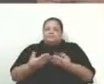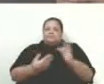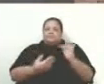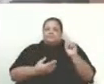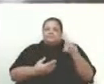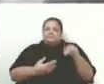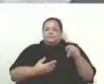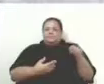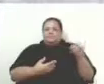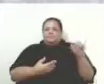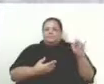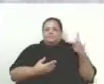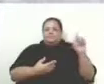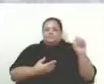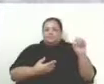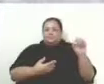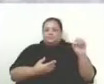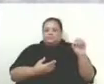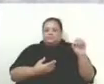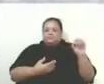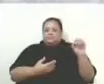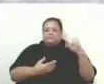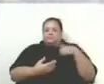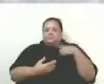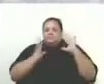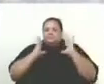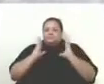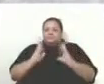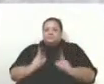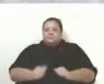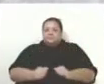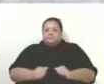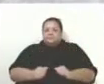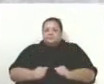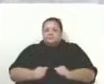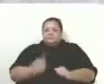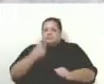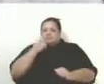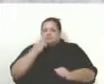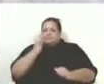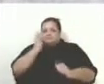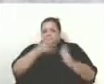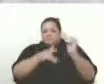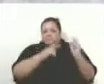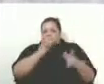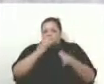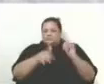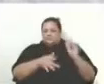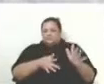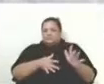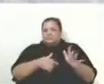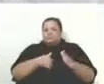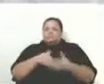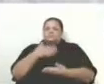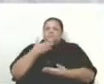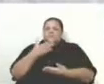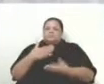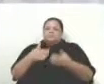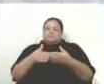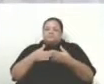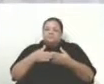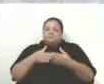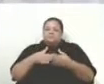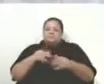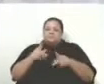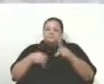exemplo disso, para que haja a limpeza dos lixos que são jogados lá e peço à população, os rios,